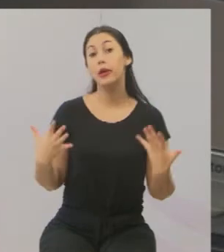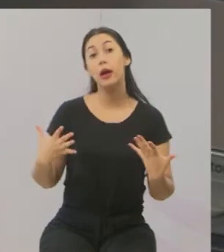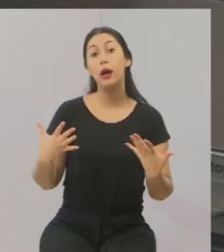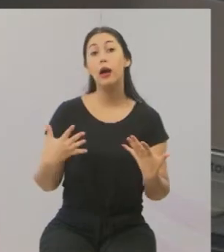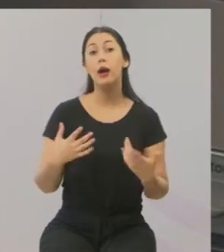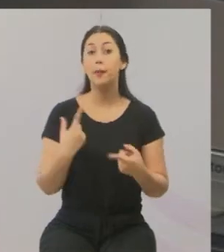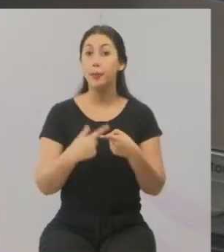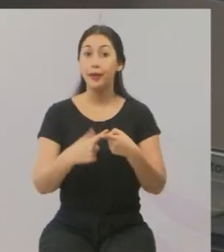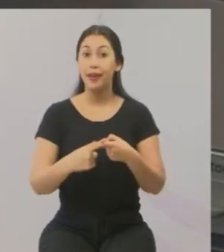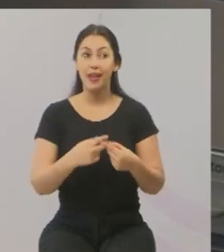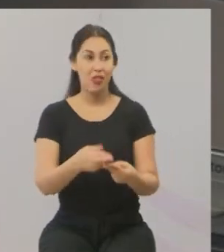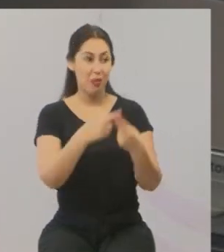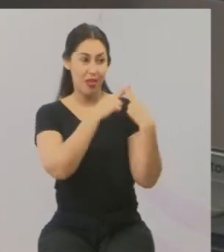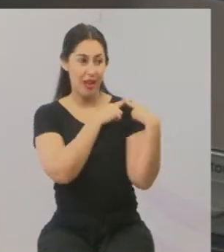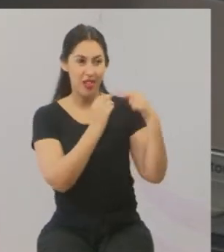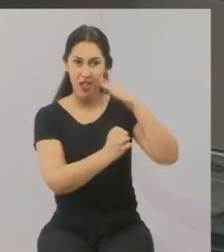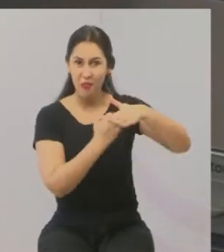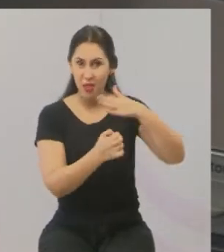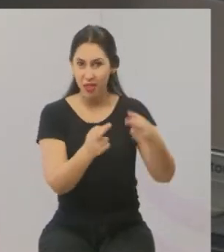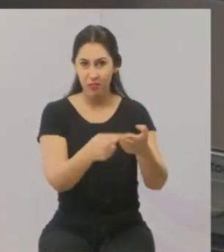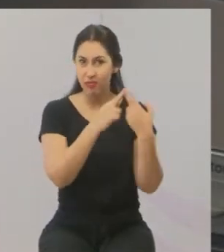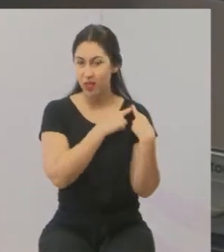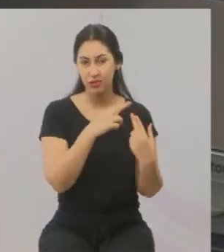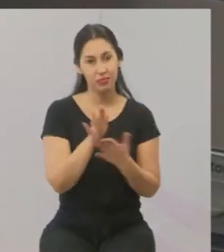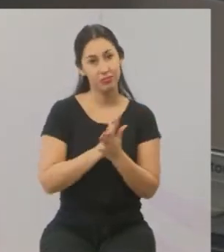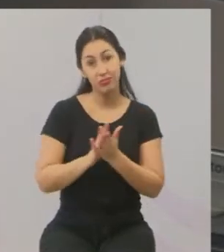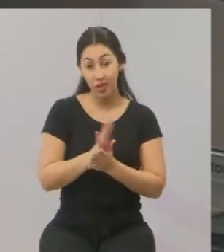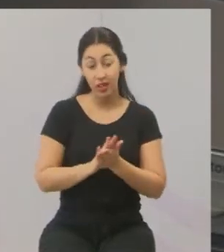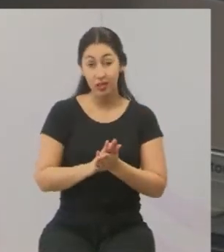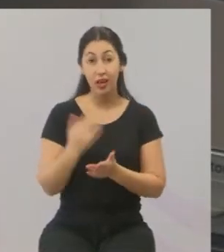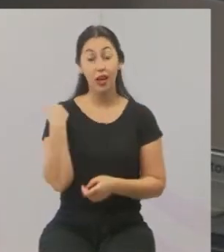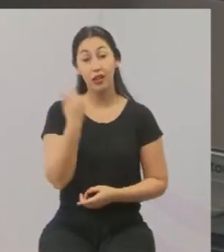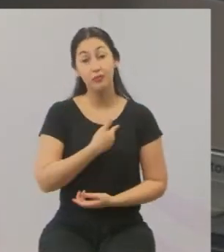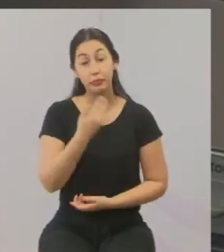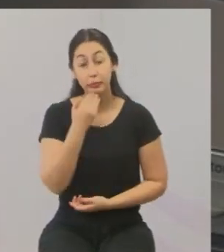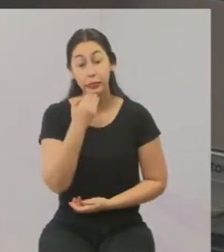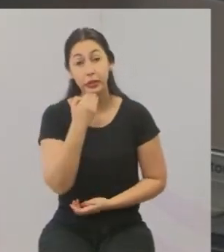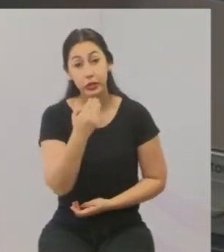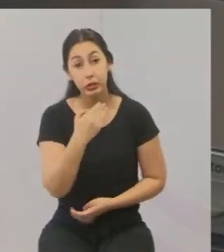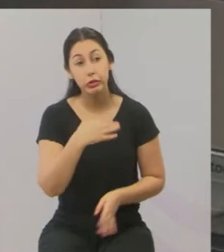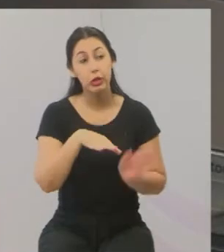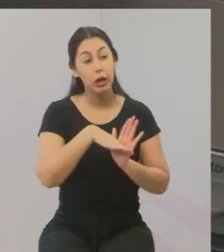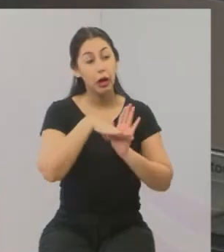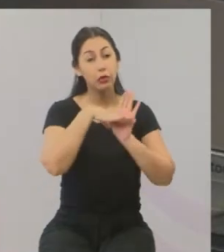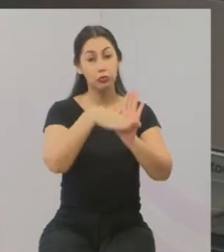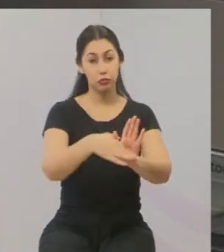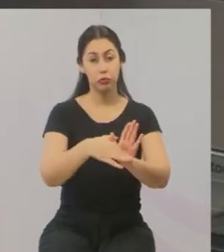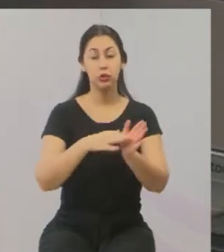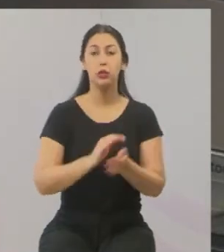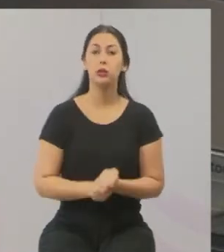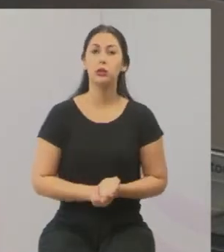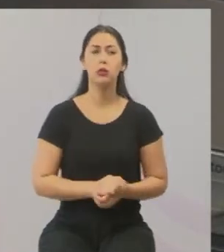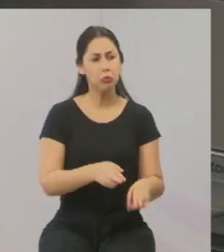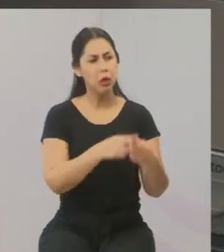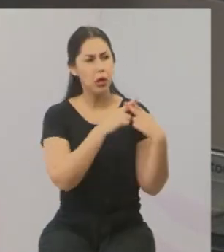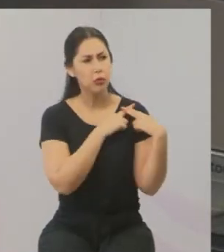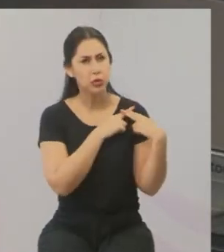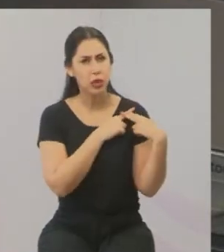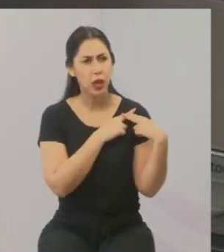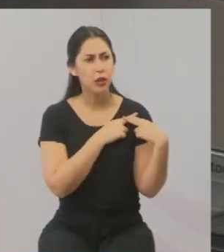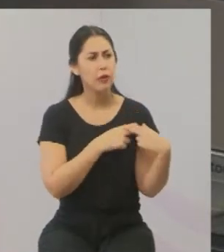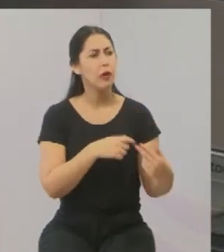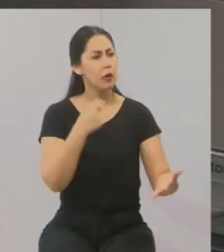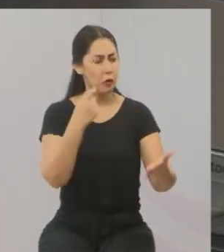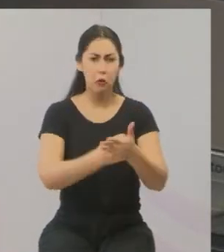à falta de responsabilidade dessa empresa para com o trabalhador. Então a gente está pedindo essa intermediação dos órgãos responsáveis para que possa cobrar